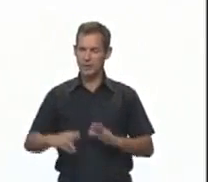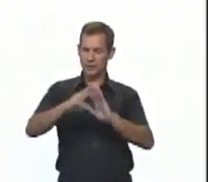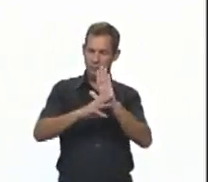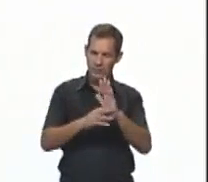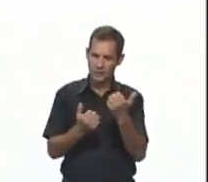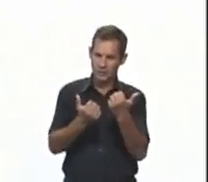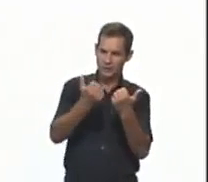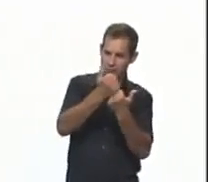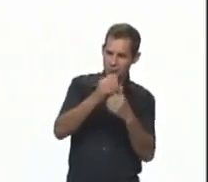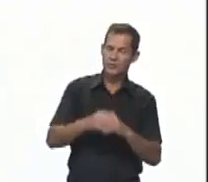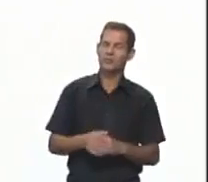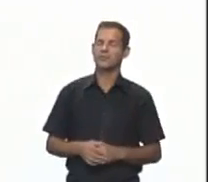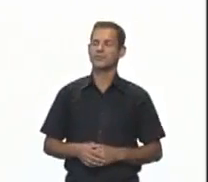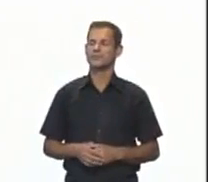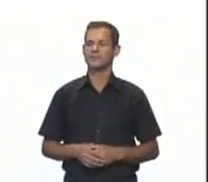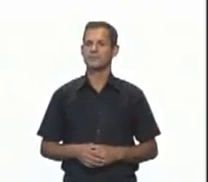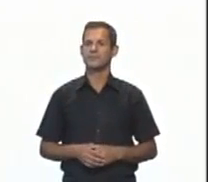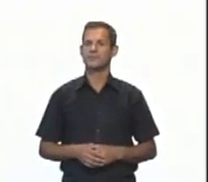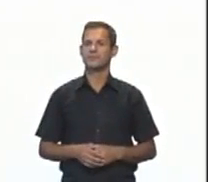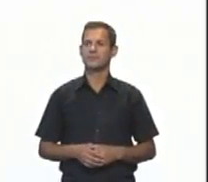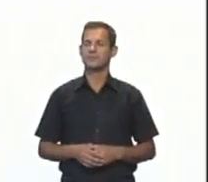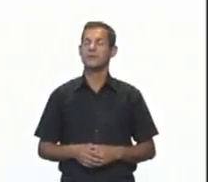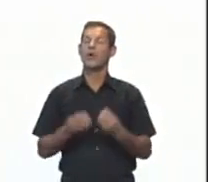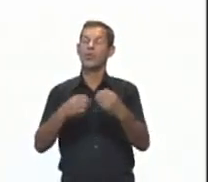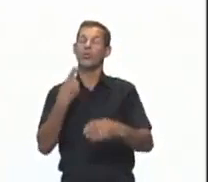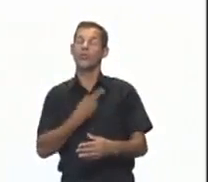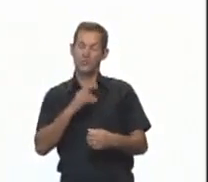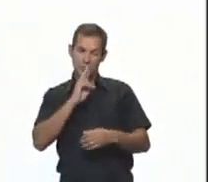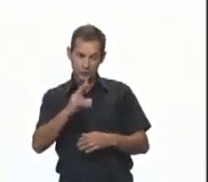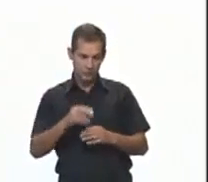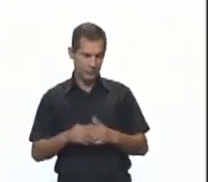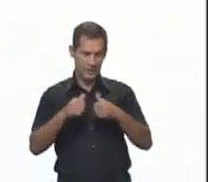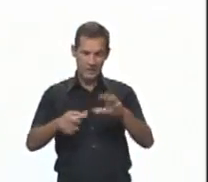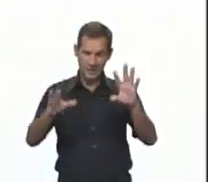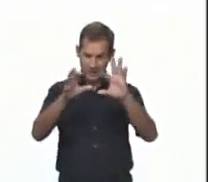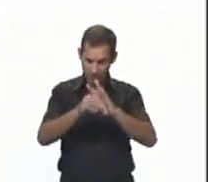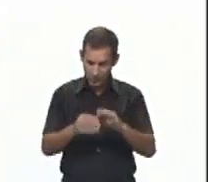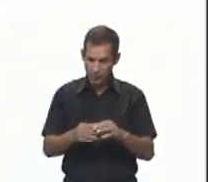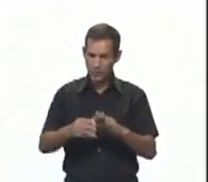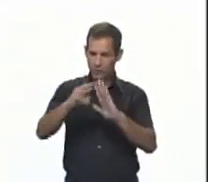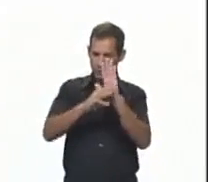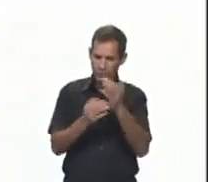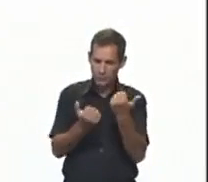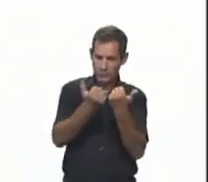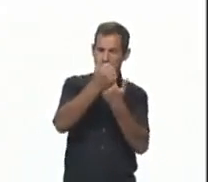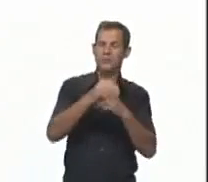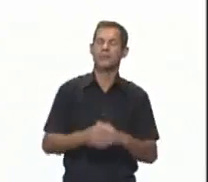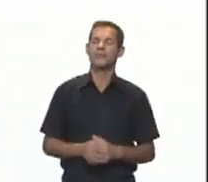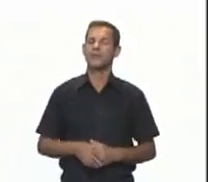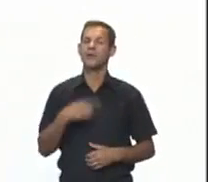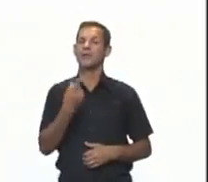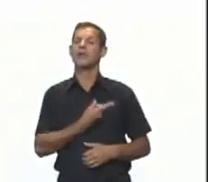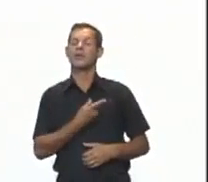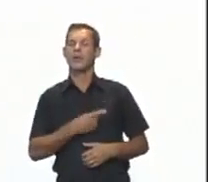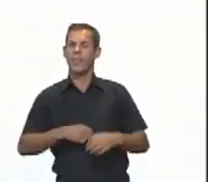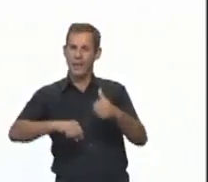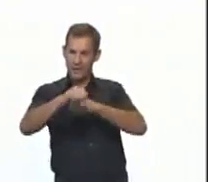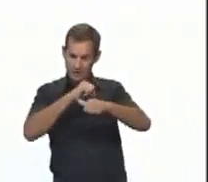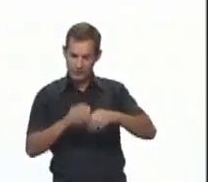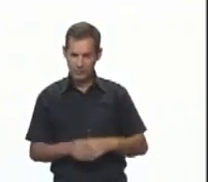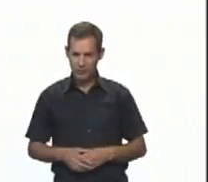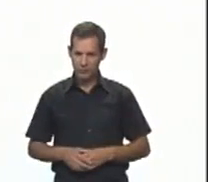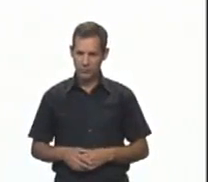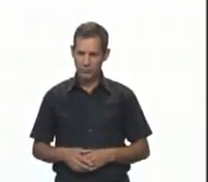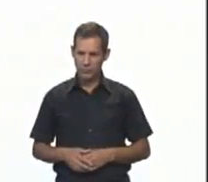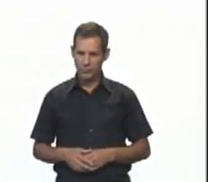método da substituição. Como que a gente resolve essa integral pelo método da substituição? Então a gente transforma